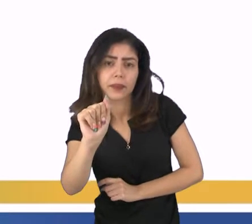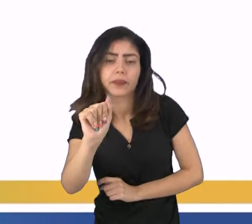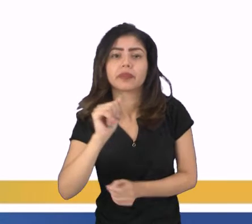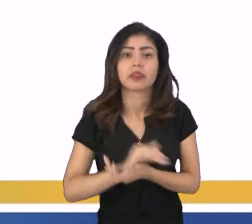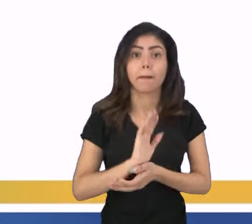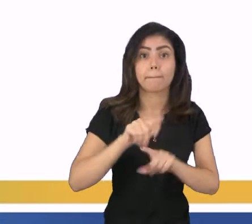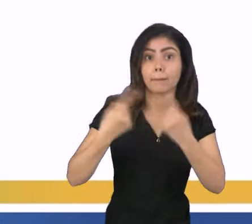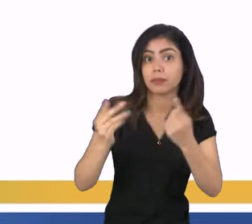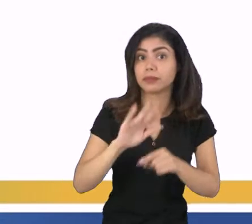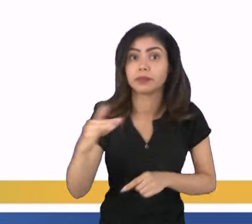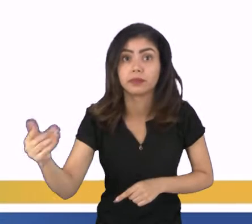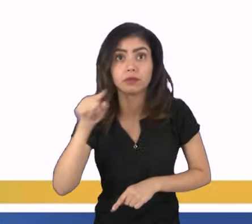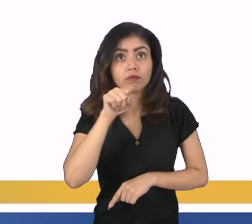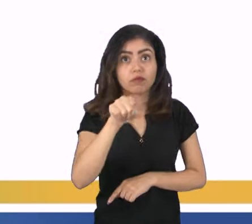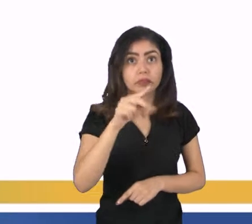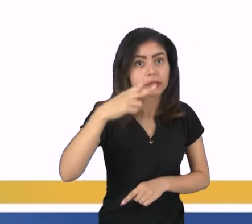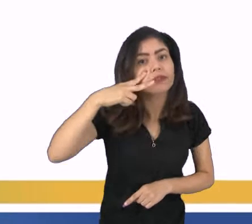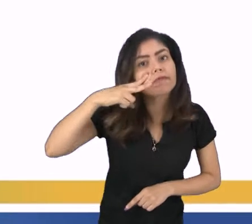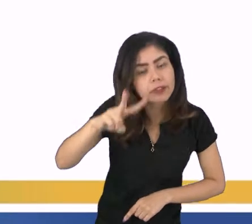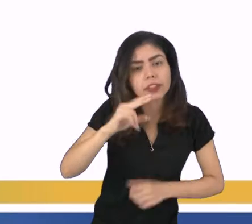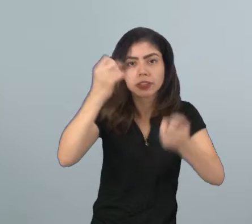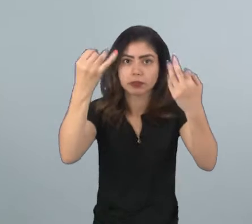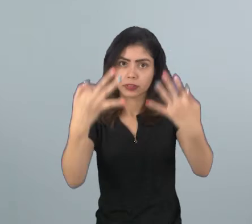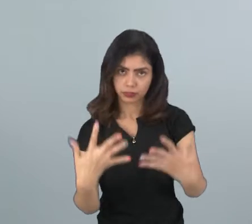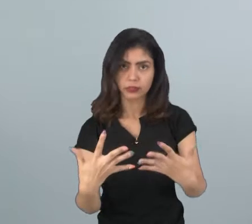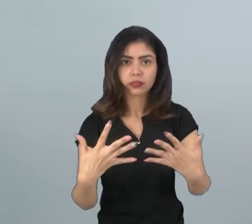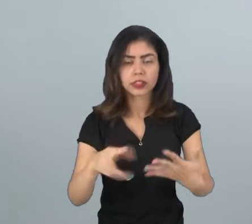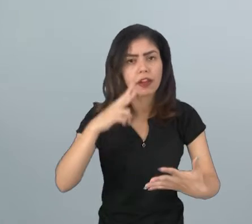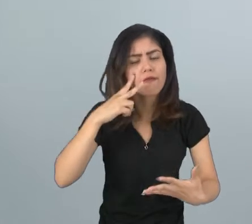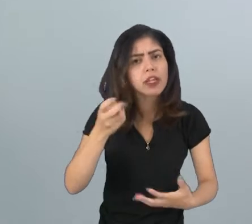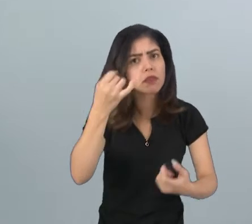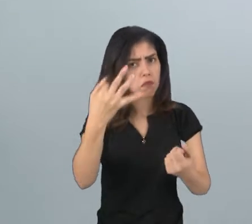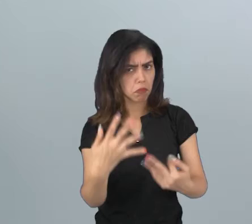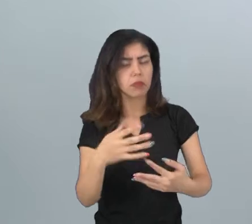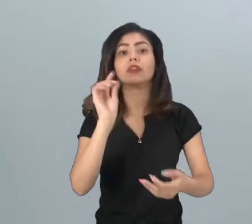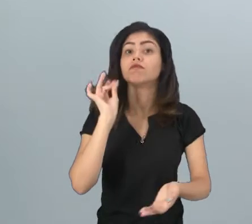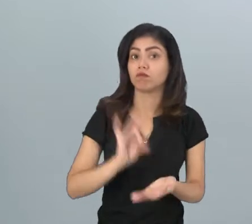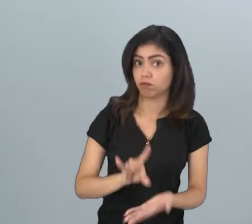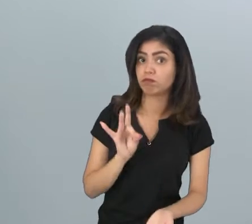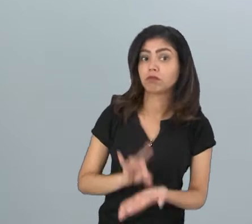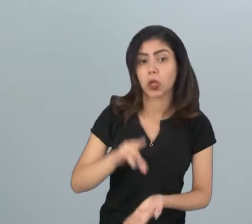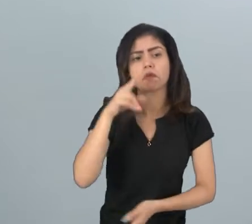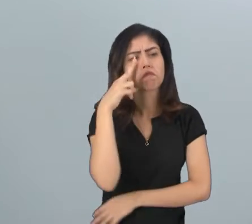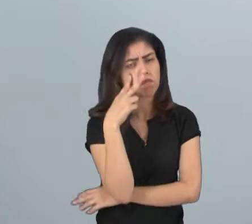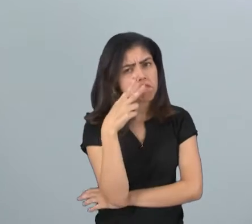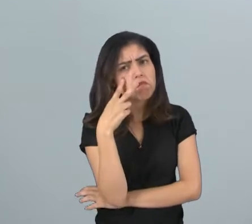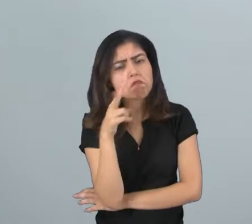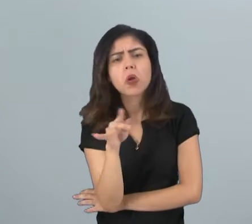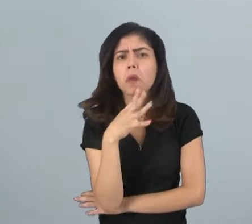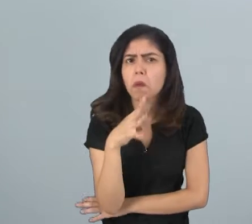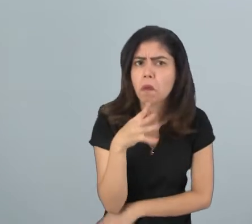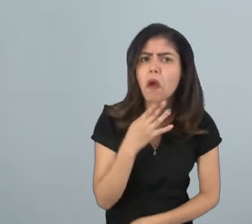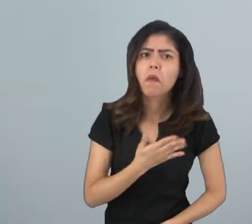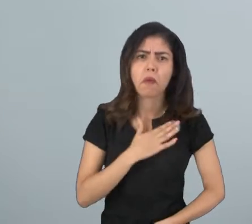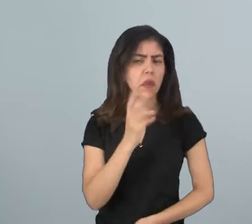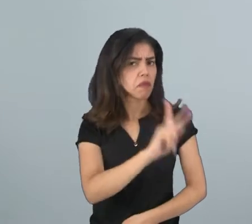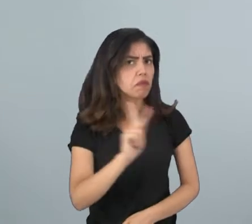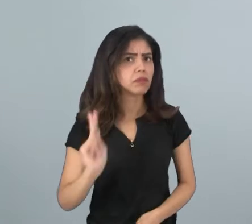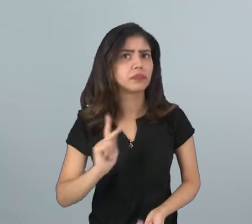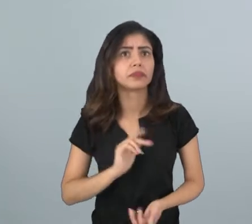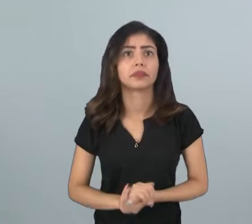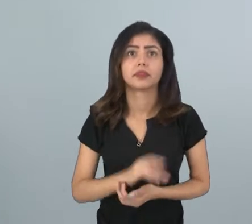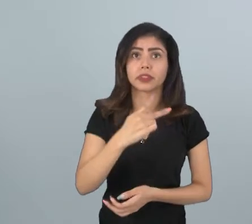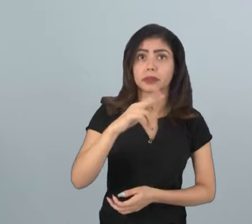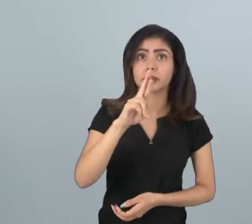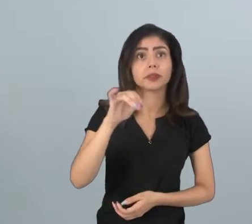quando você vê a explicação, você vai dizer, olha, realmente eu vi isso com o meu professor. Então,